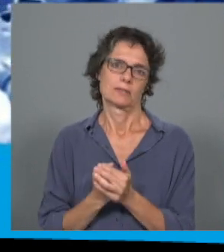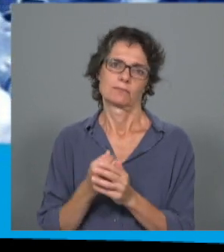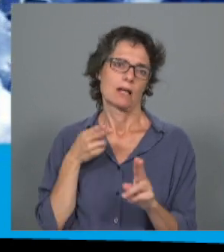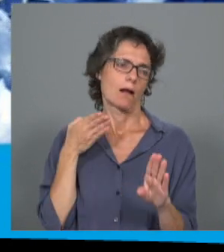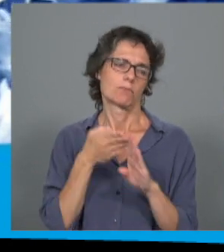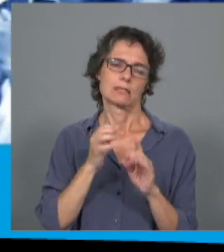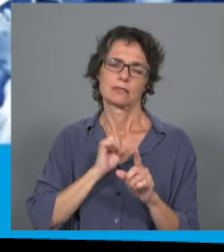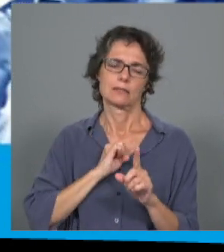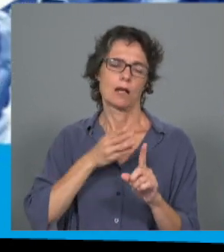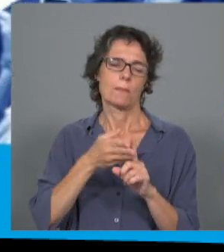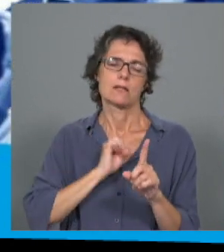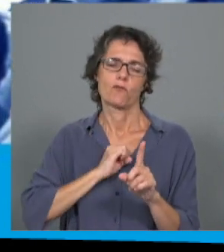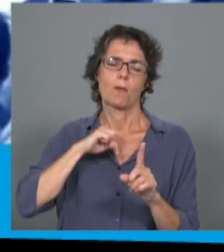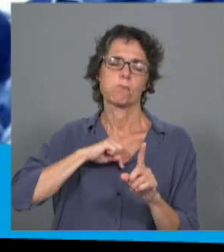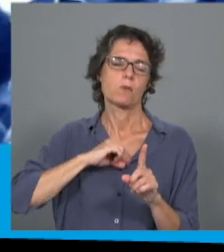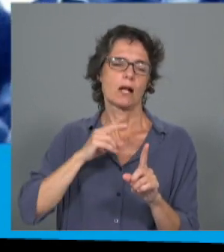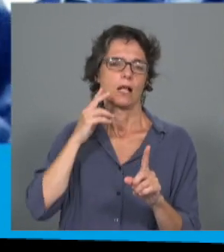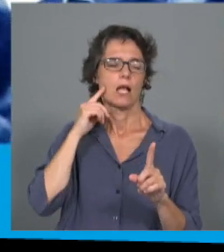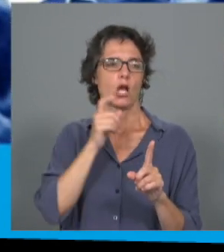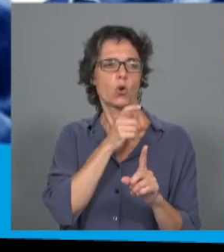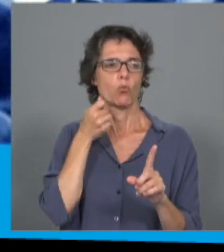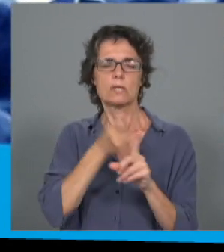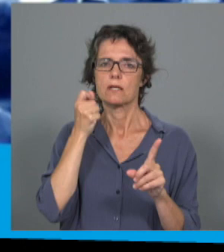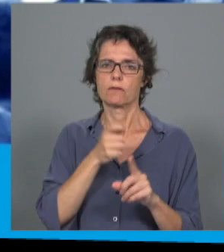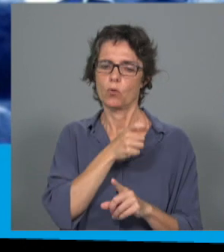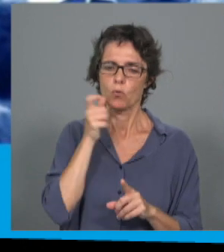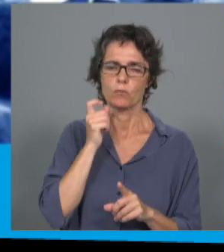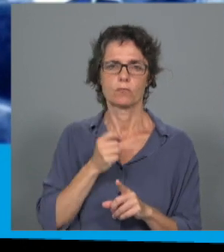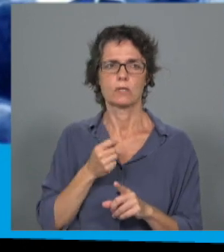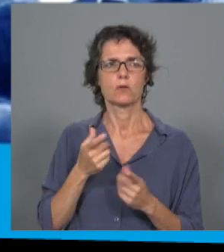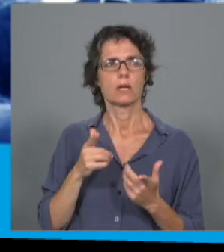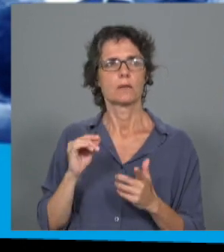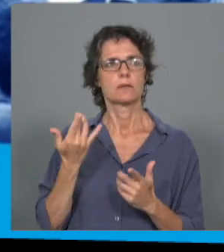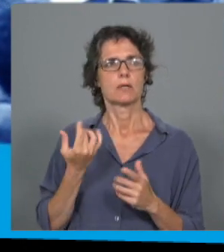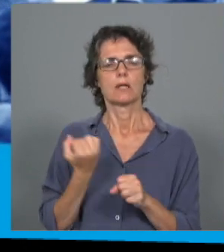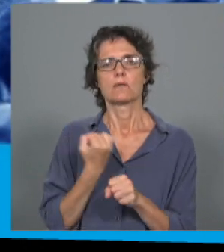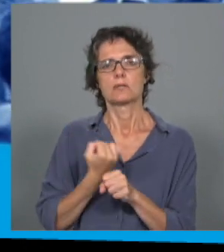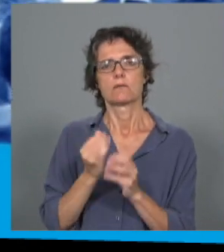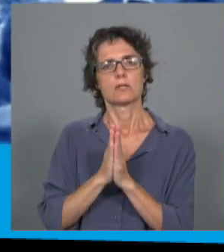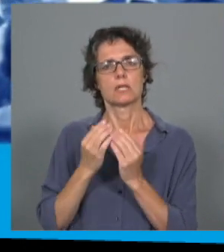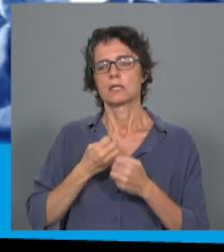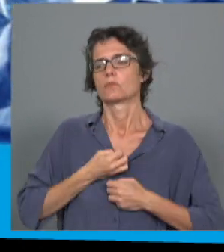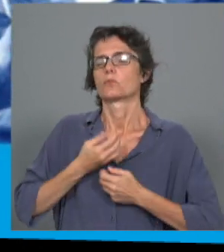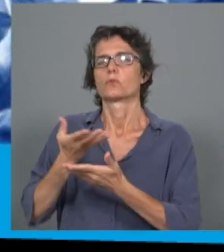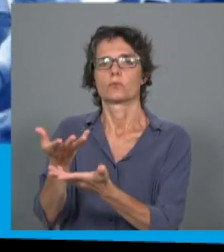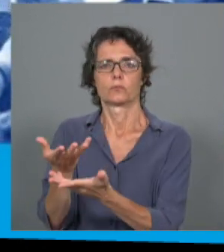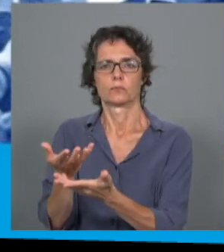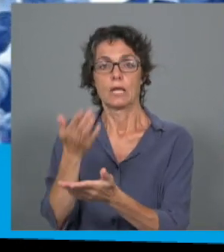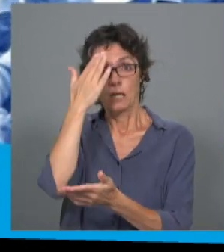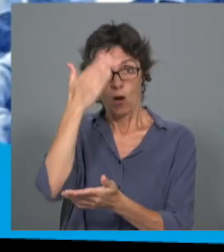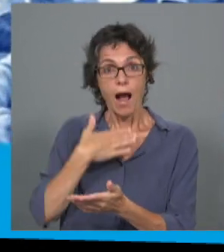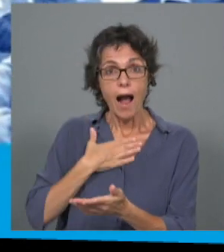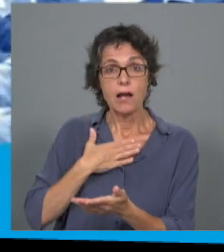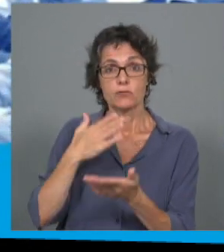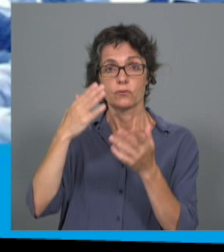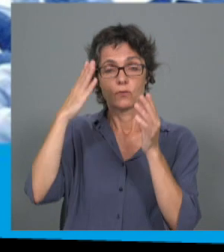um desafio, um compromisso e um serviço à Igreja. Eu creio que a teologia é um